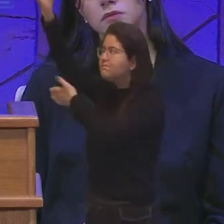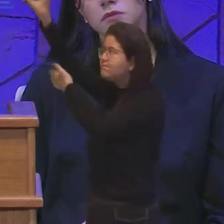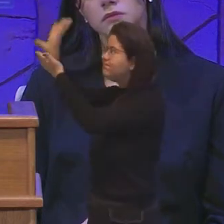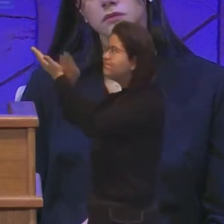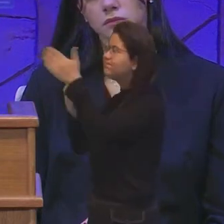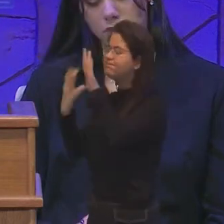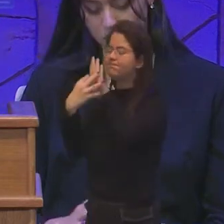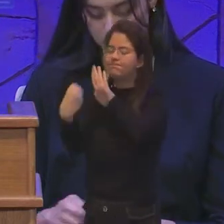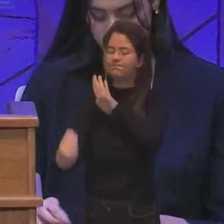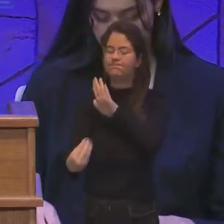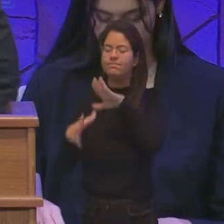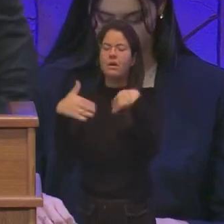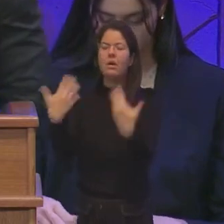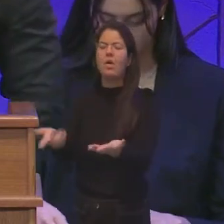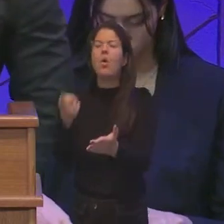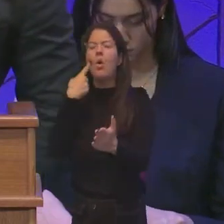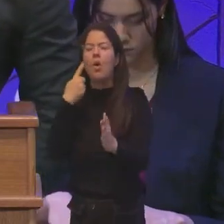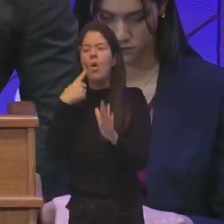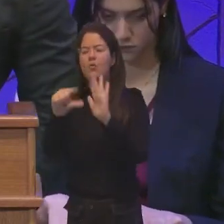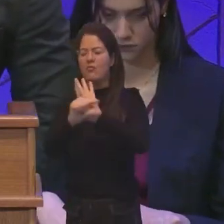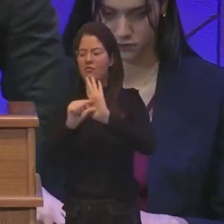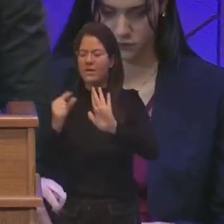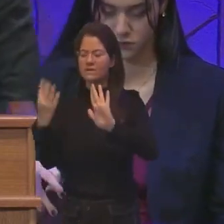Olha aí o verso 47.